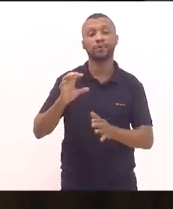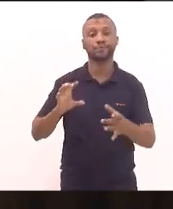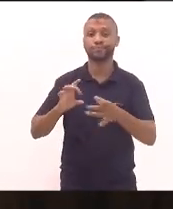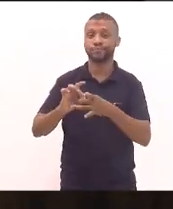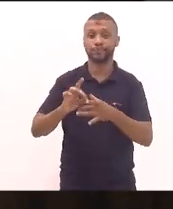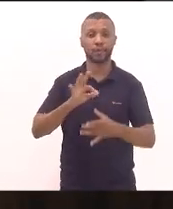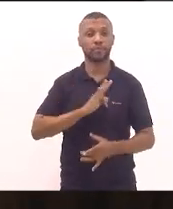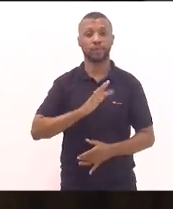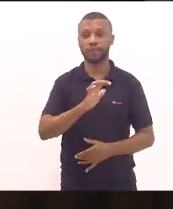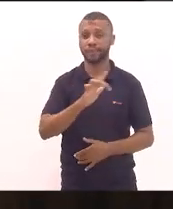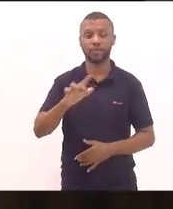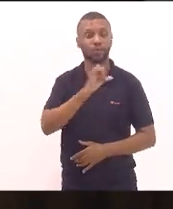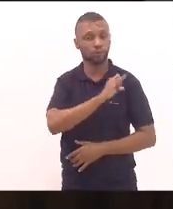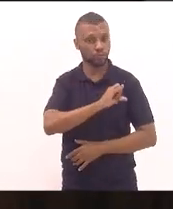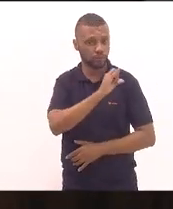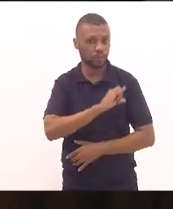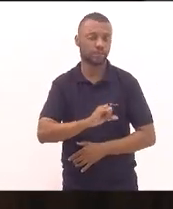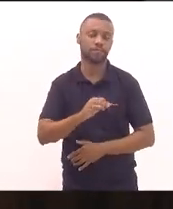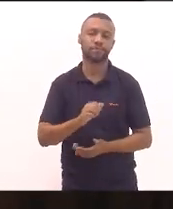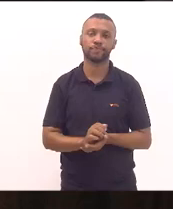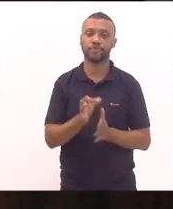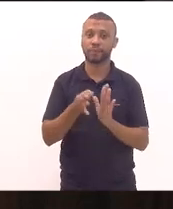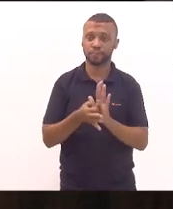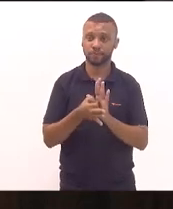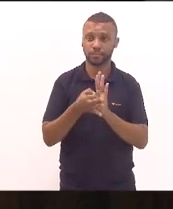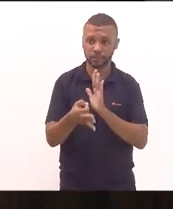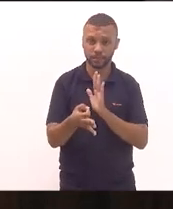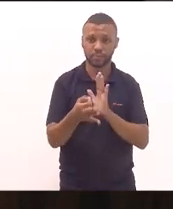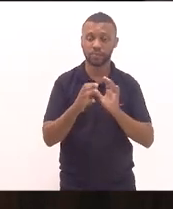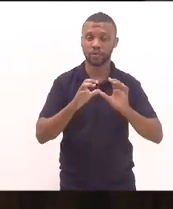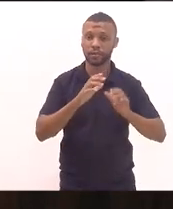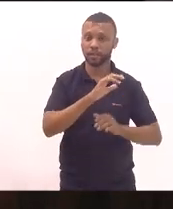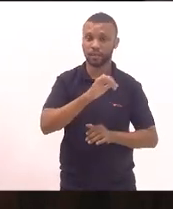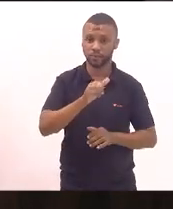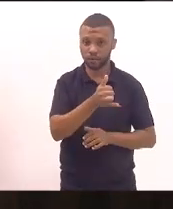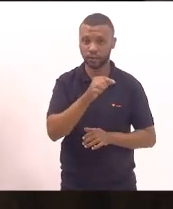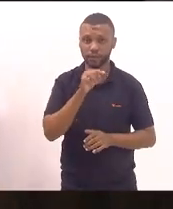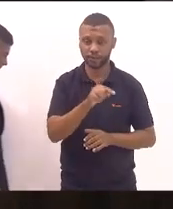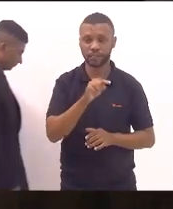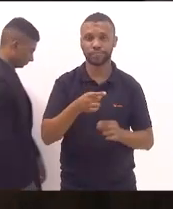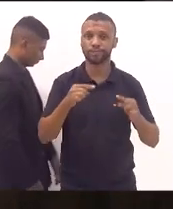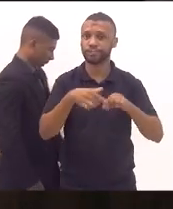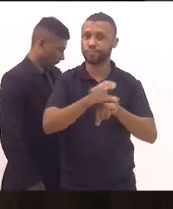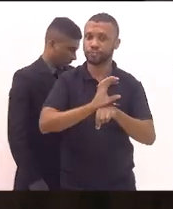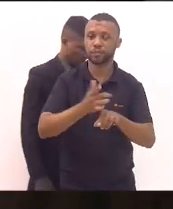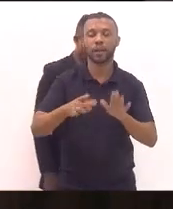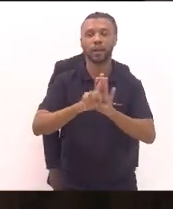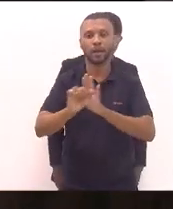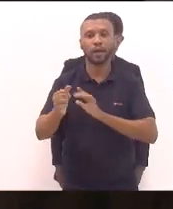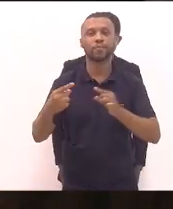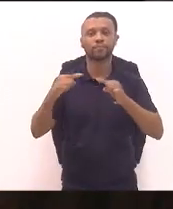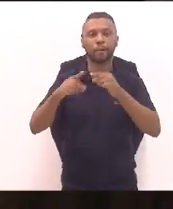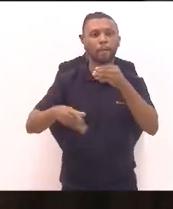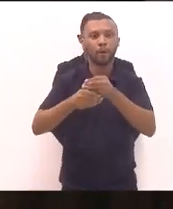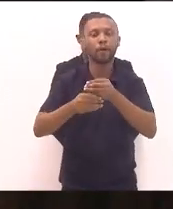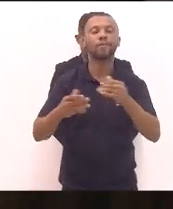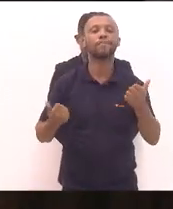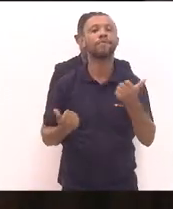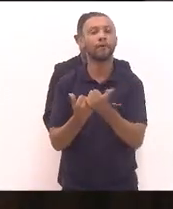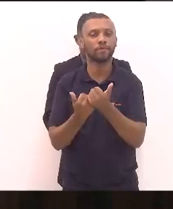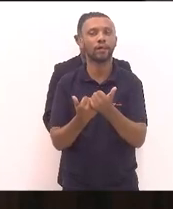Rio de Janeiro. Pareceres. Comissão de Constituição e Justiça pela Constitucionalidade, Legislação Constitucional Complementar e Código,